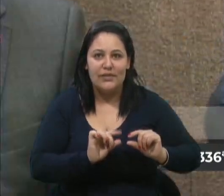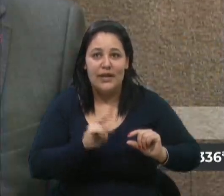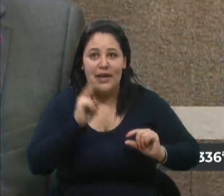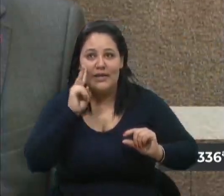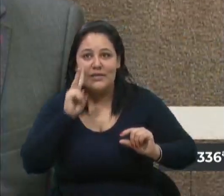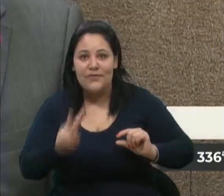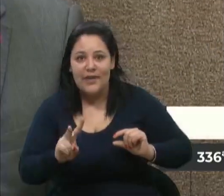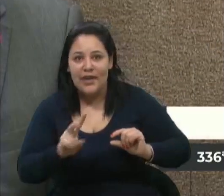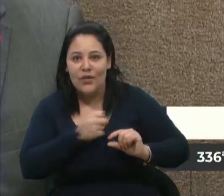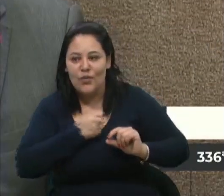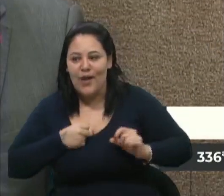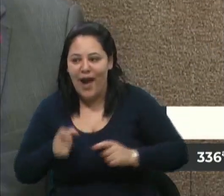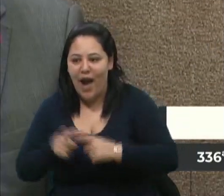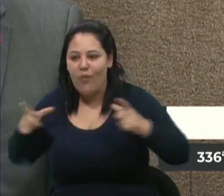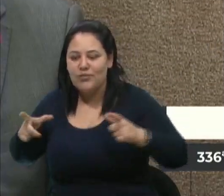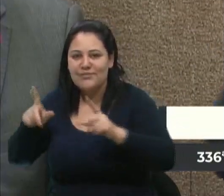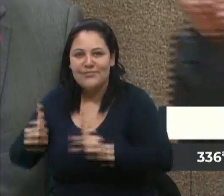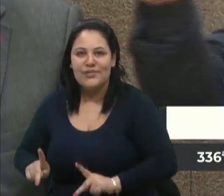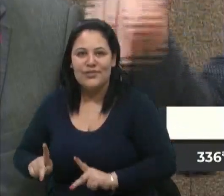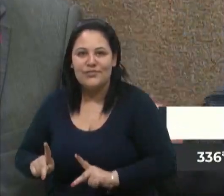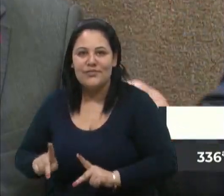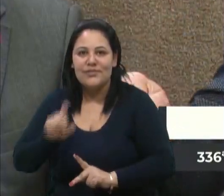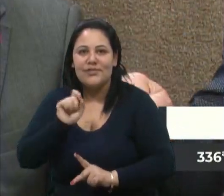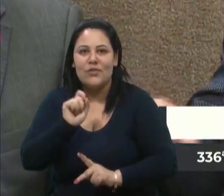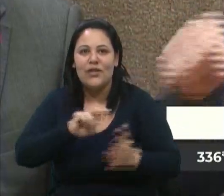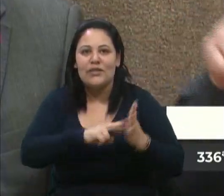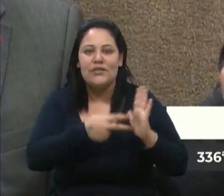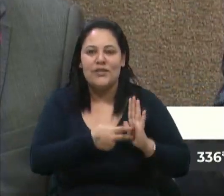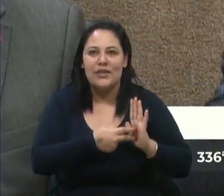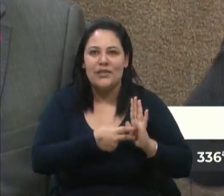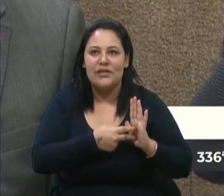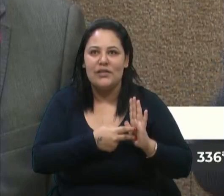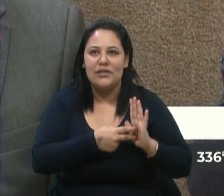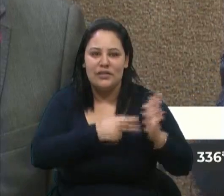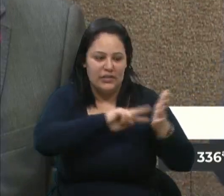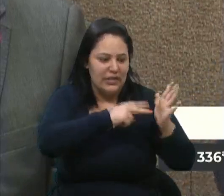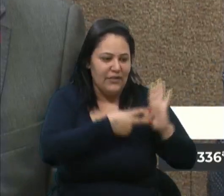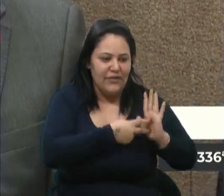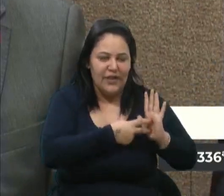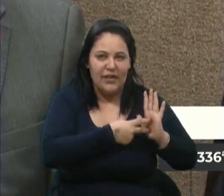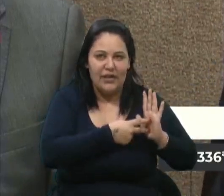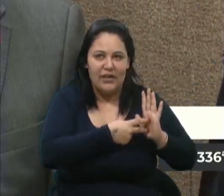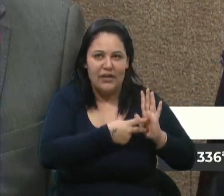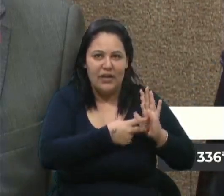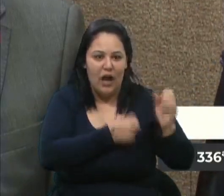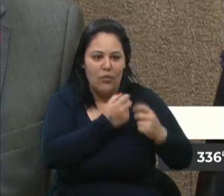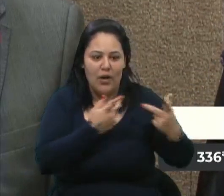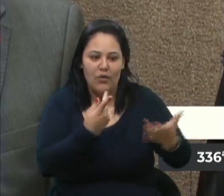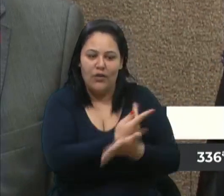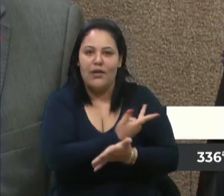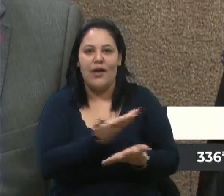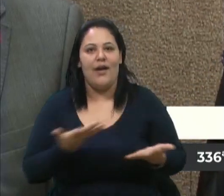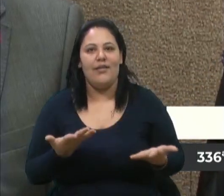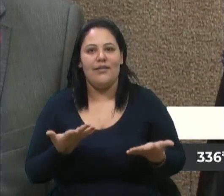número aumentar. Então, significa o quê? Significa que alguma coisa não está